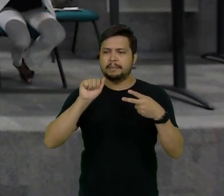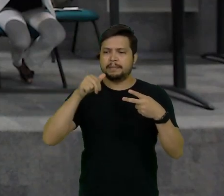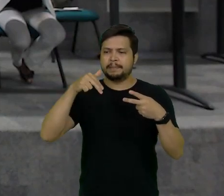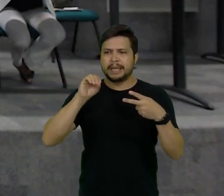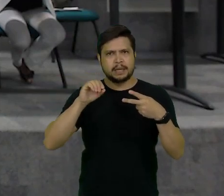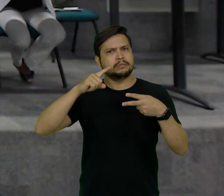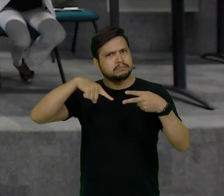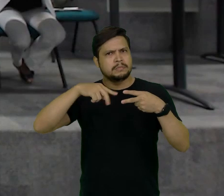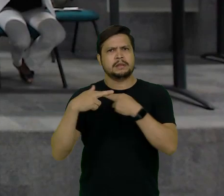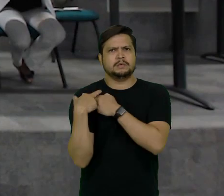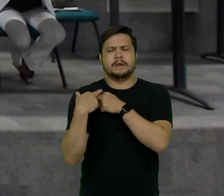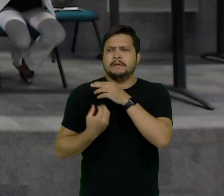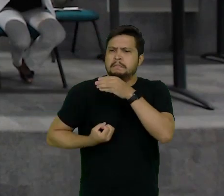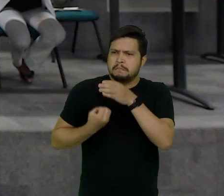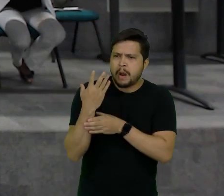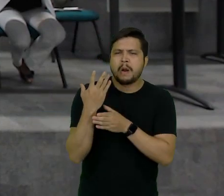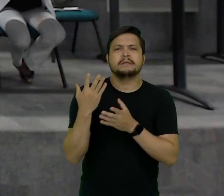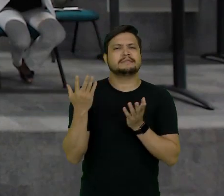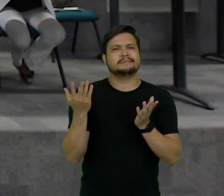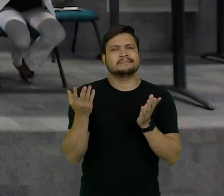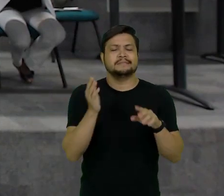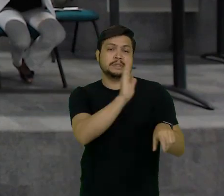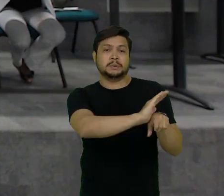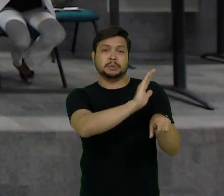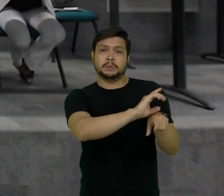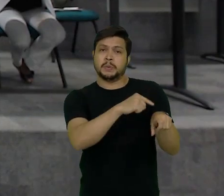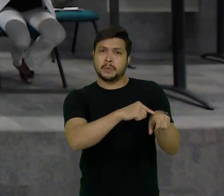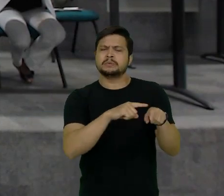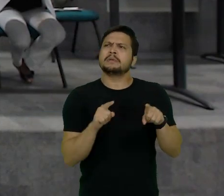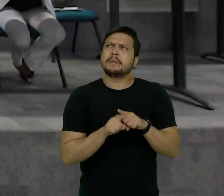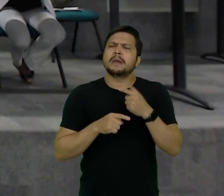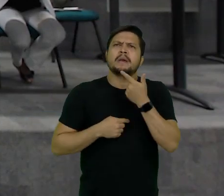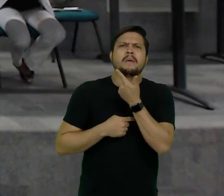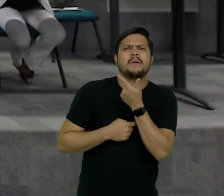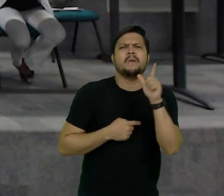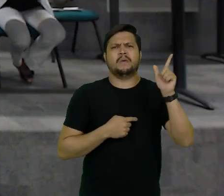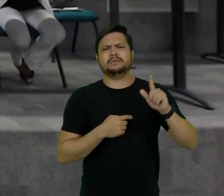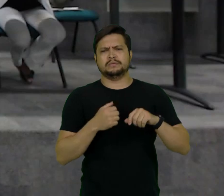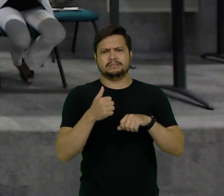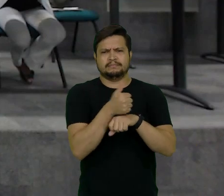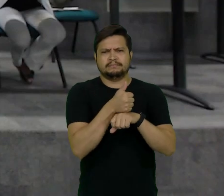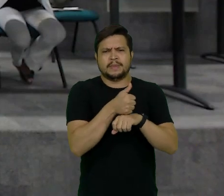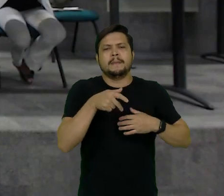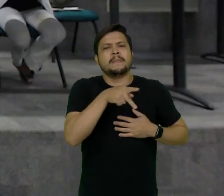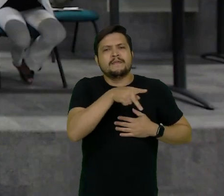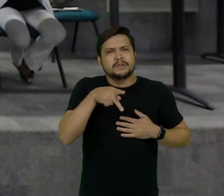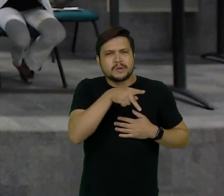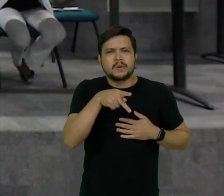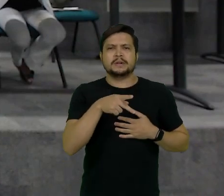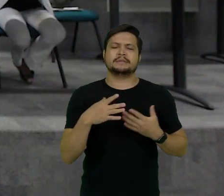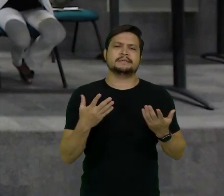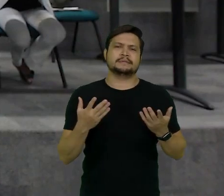que passaram como temporários, como substituto, mas eles fizeram parte dessa história,